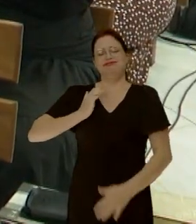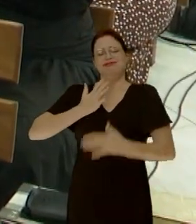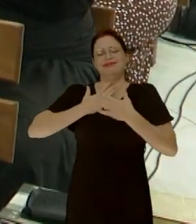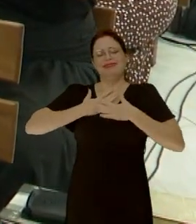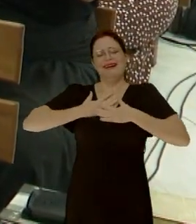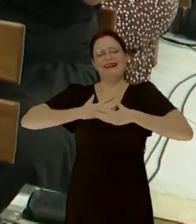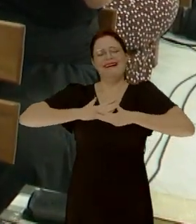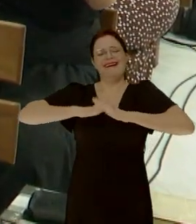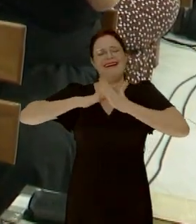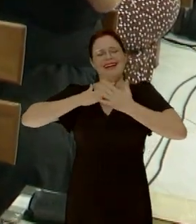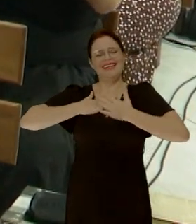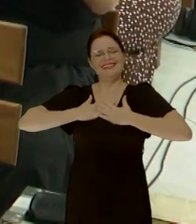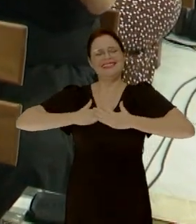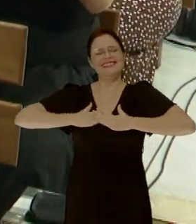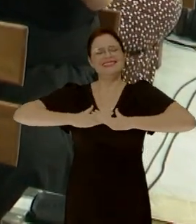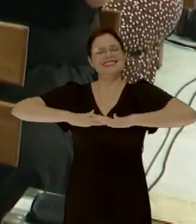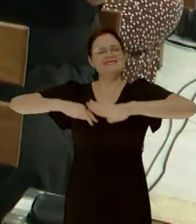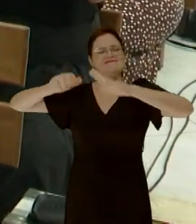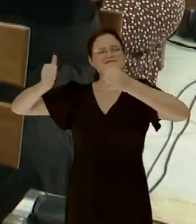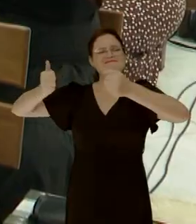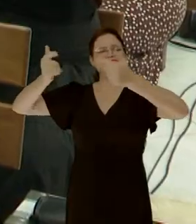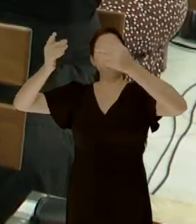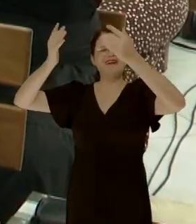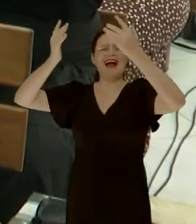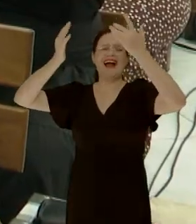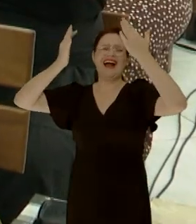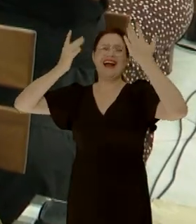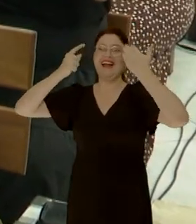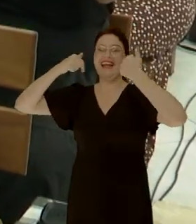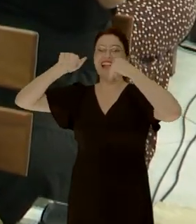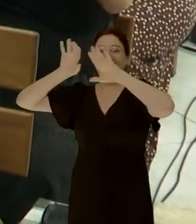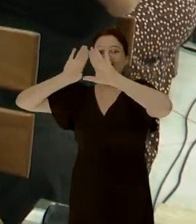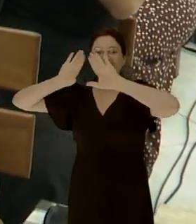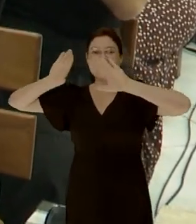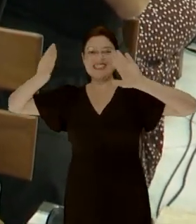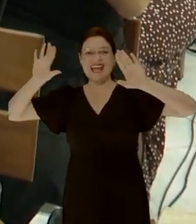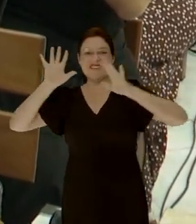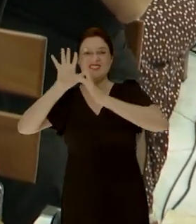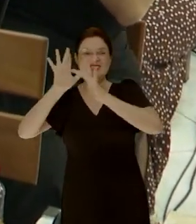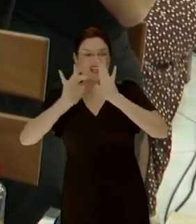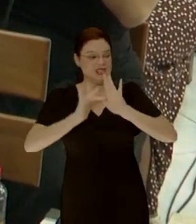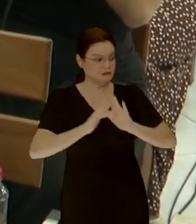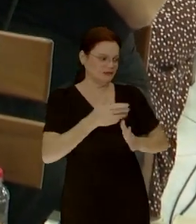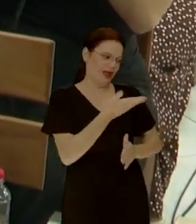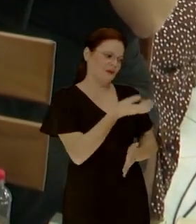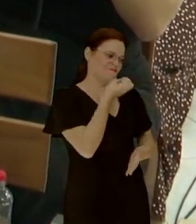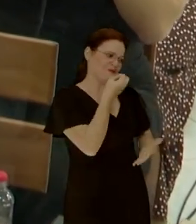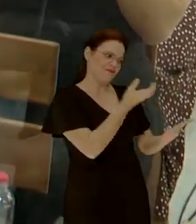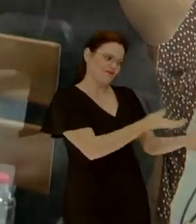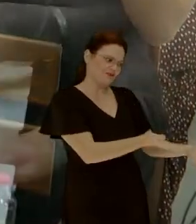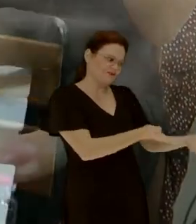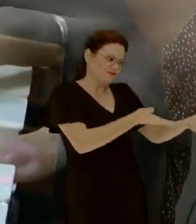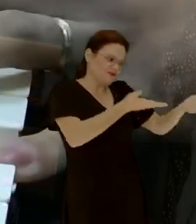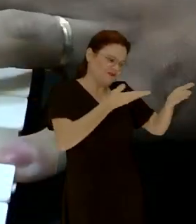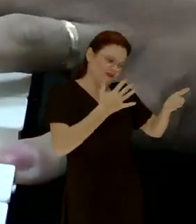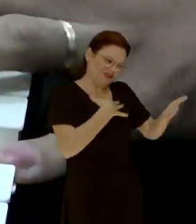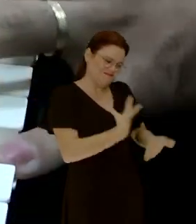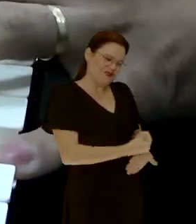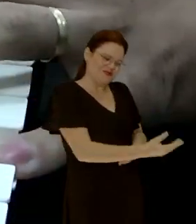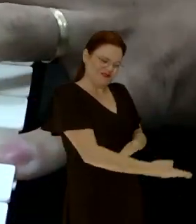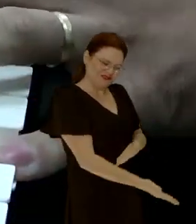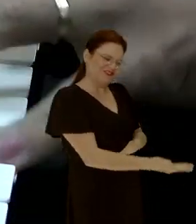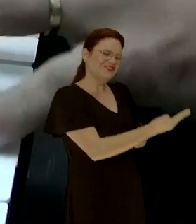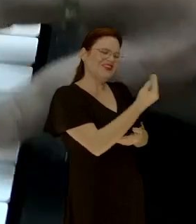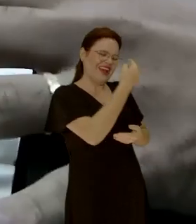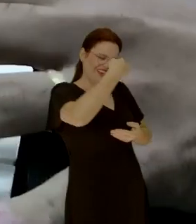desfrutar, e Jesus os saudará bem-vindos.